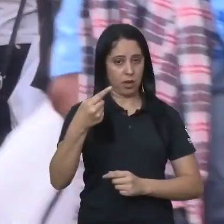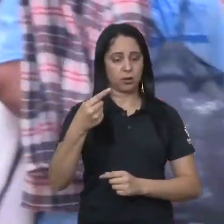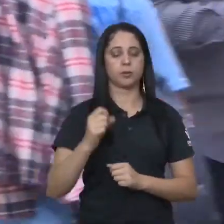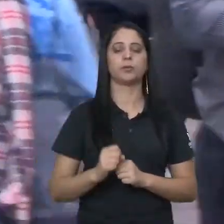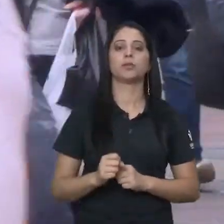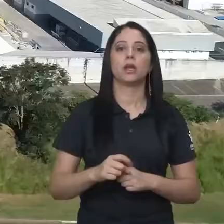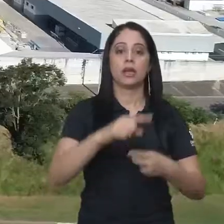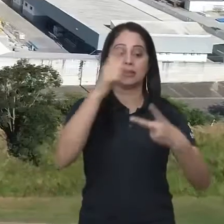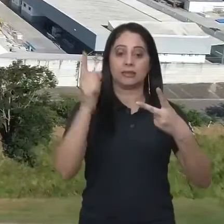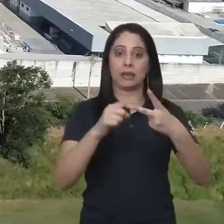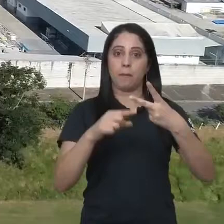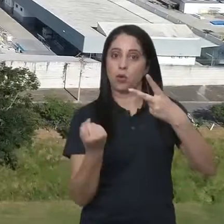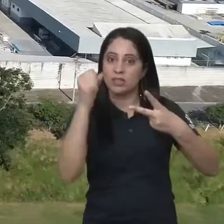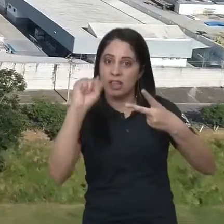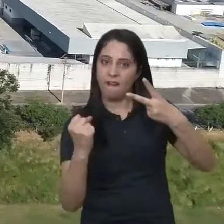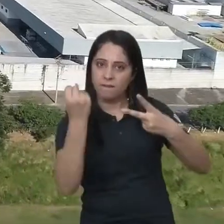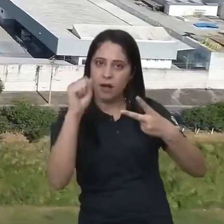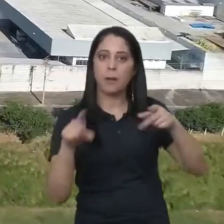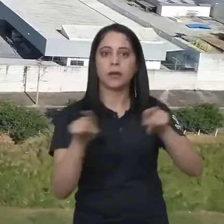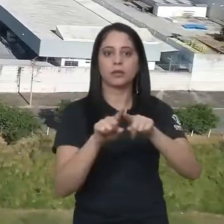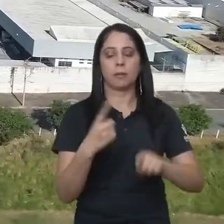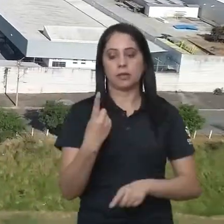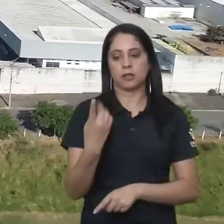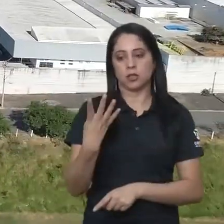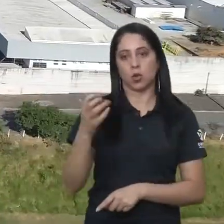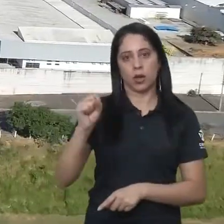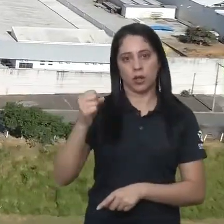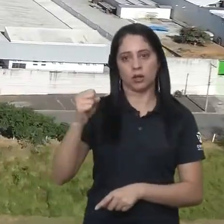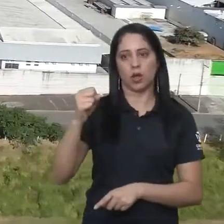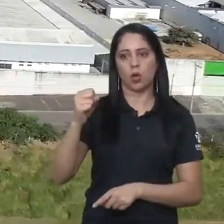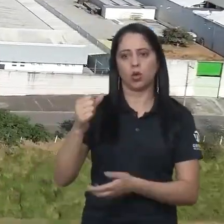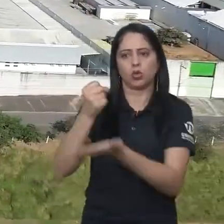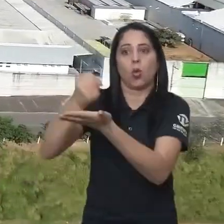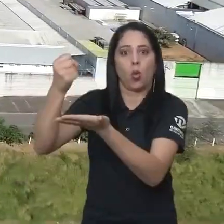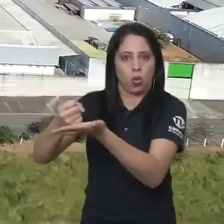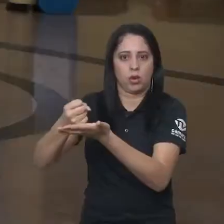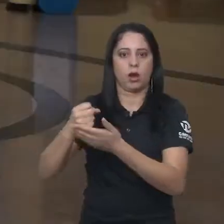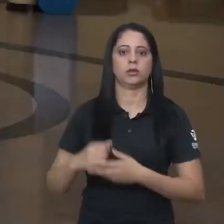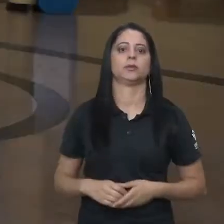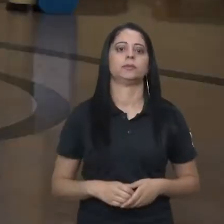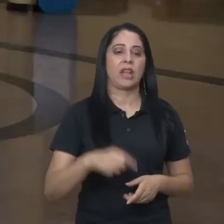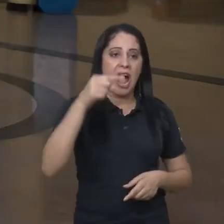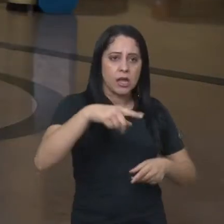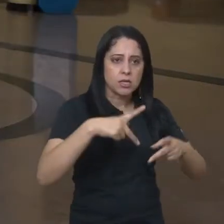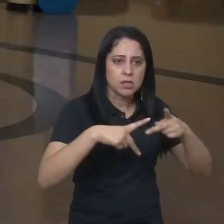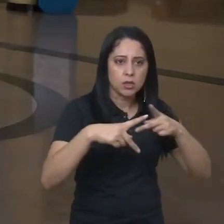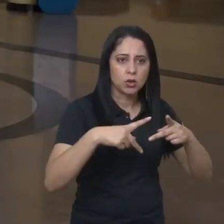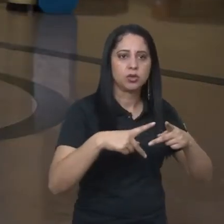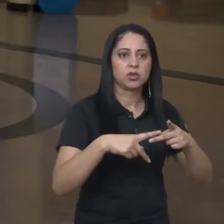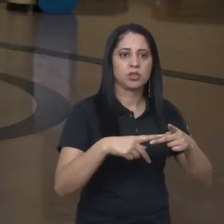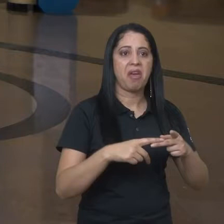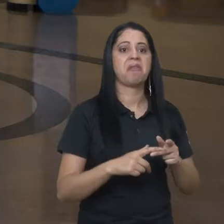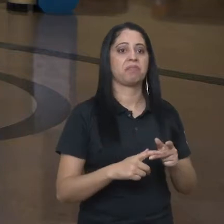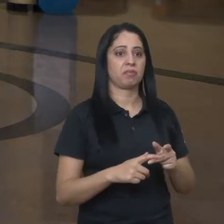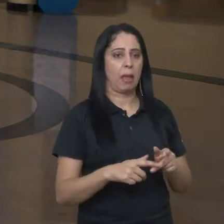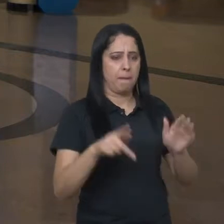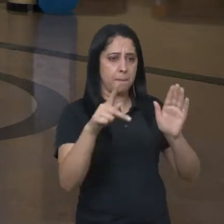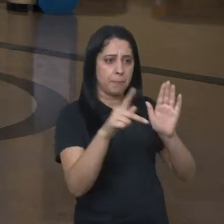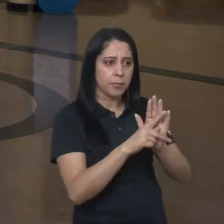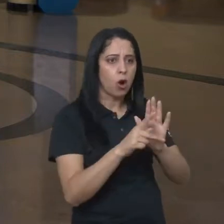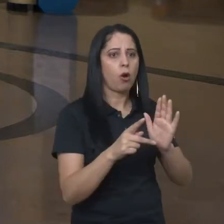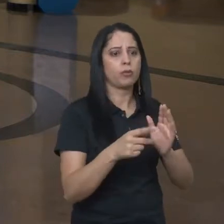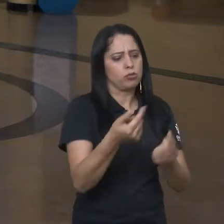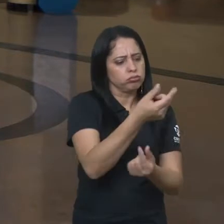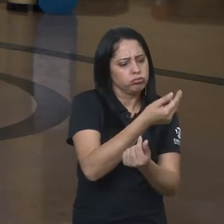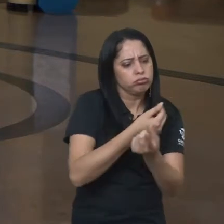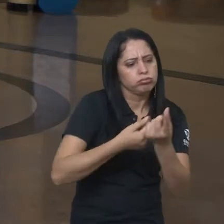no saldo positivo, seguido pela área industrial, com 146 empregos. A cidade é um ambiente de negócio, tem um